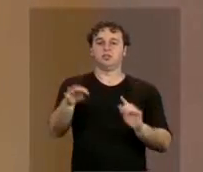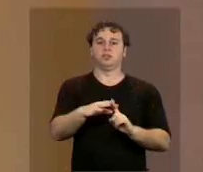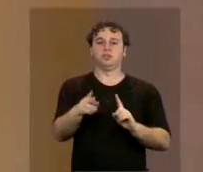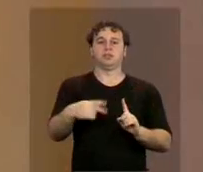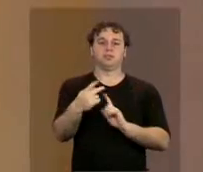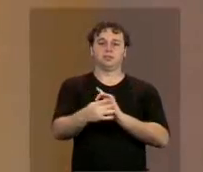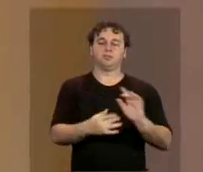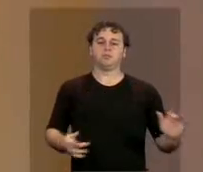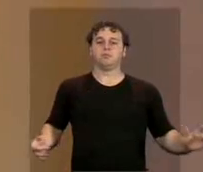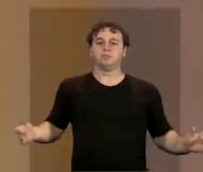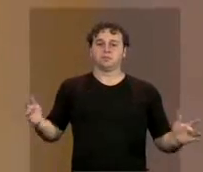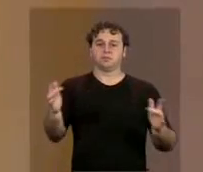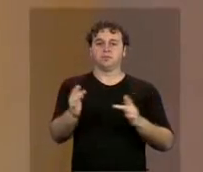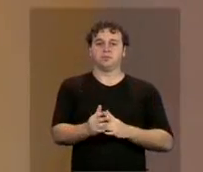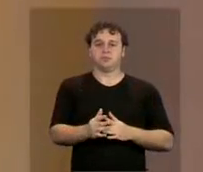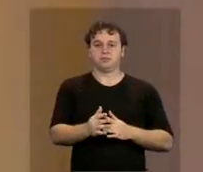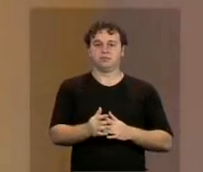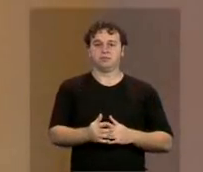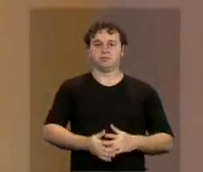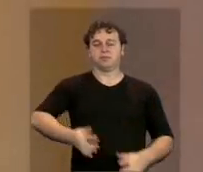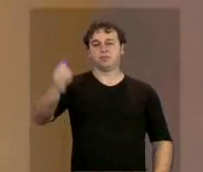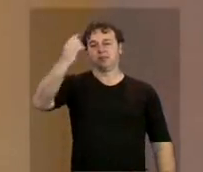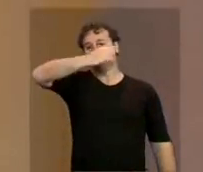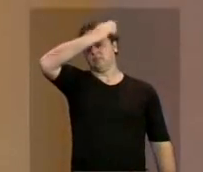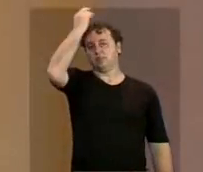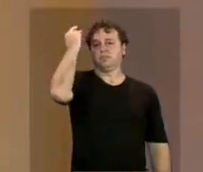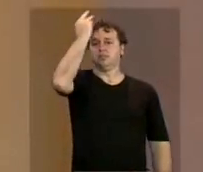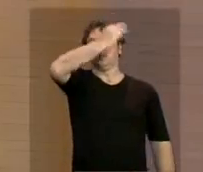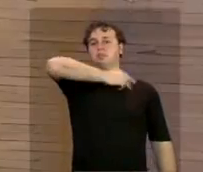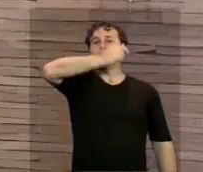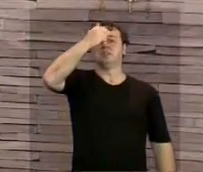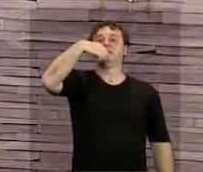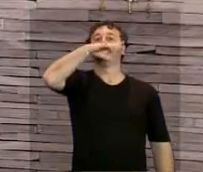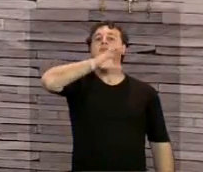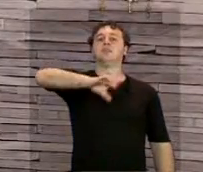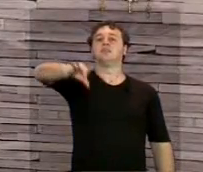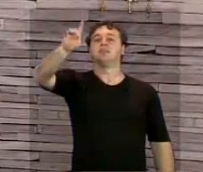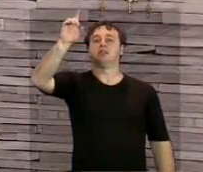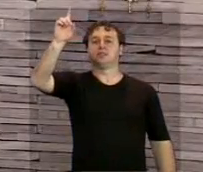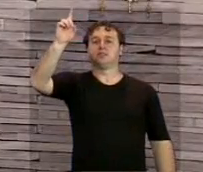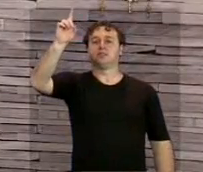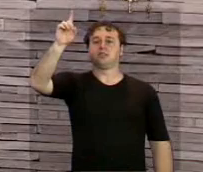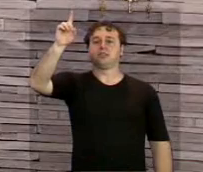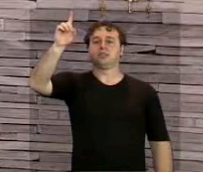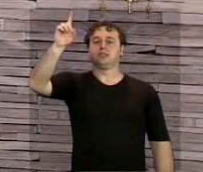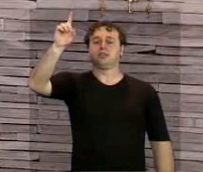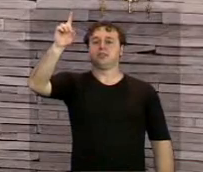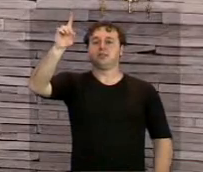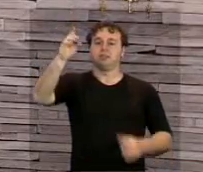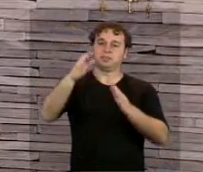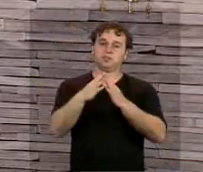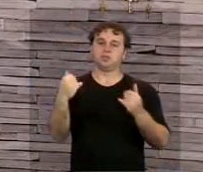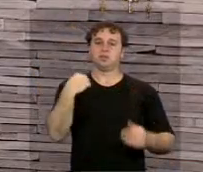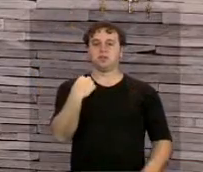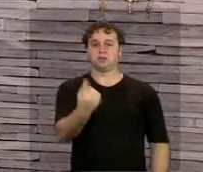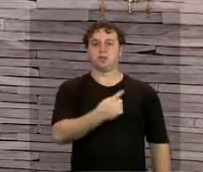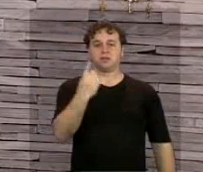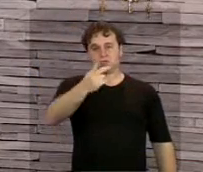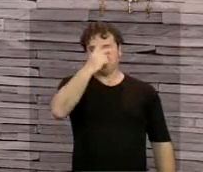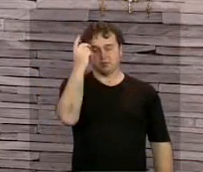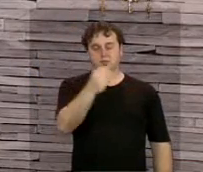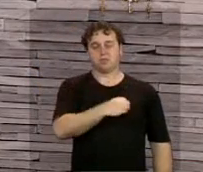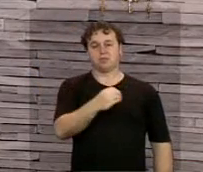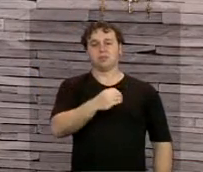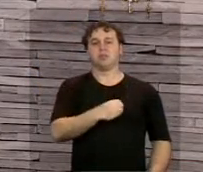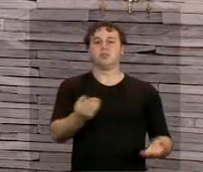Bendita sois vós entre as mulheres, e bendito é o fruto do vosso ventre, Jesus. Santa Maria, Mãe de Deus, rogai